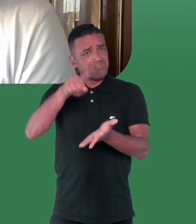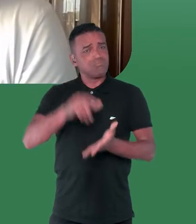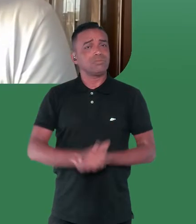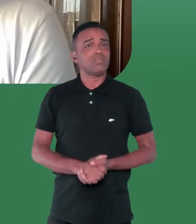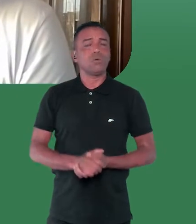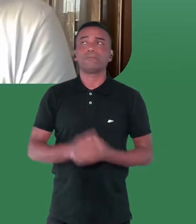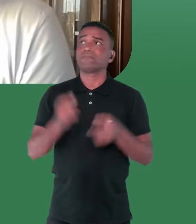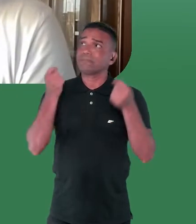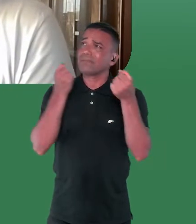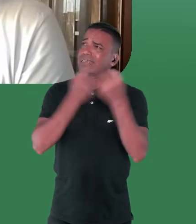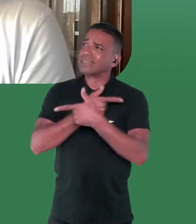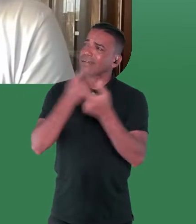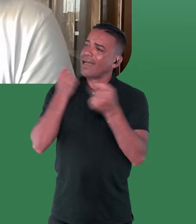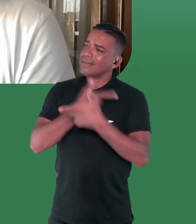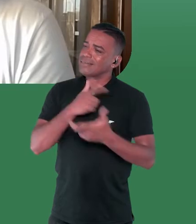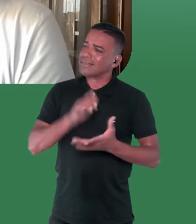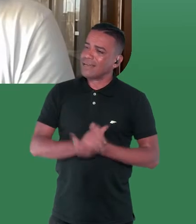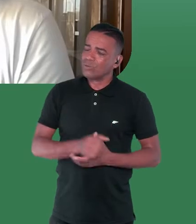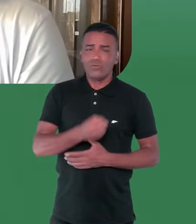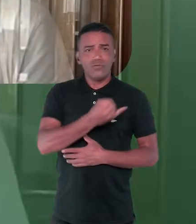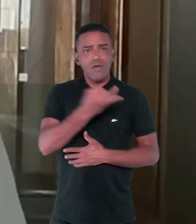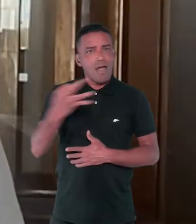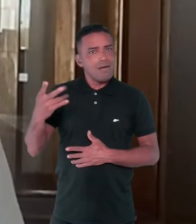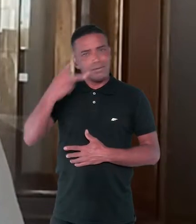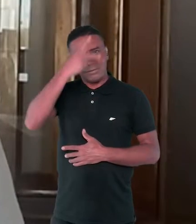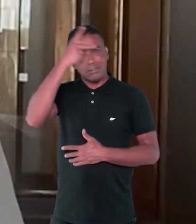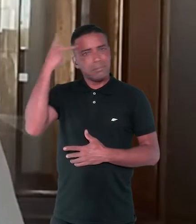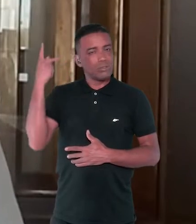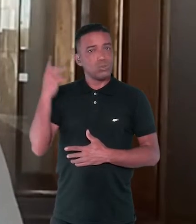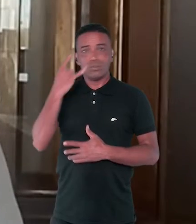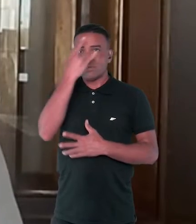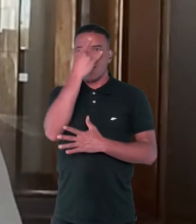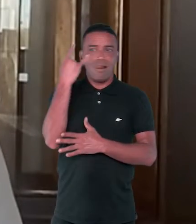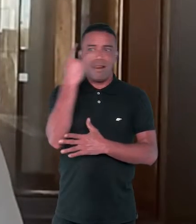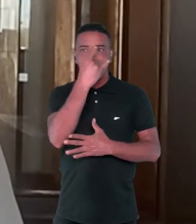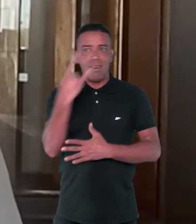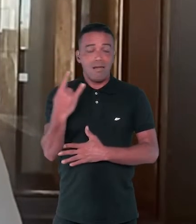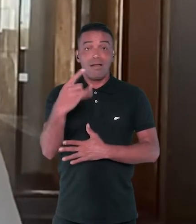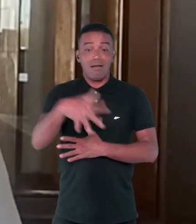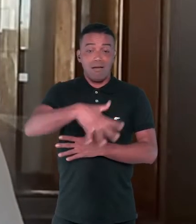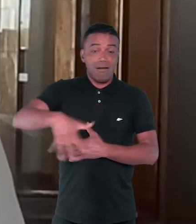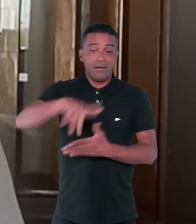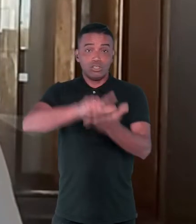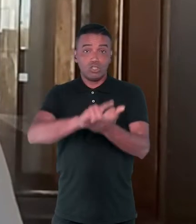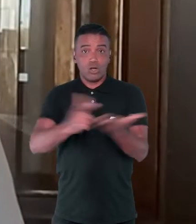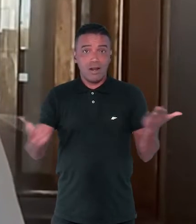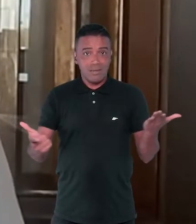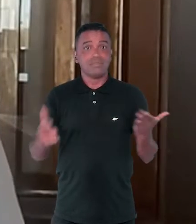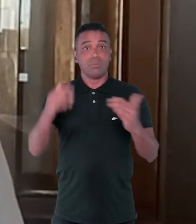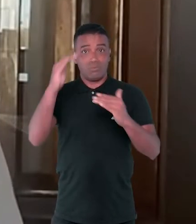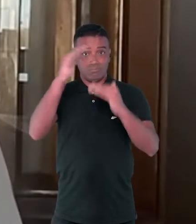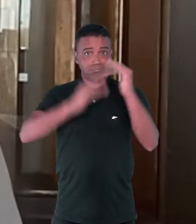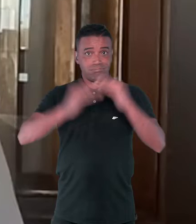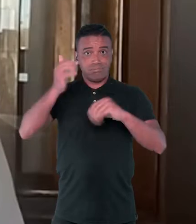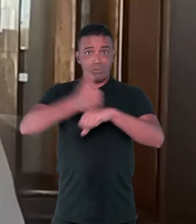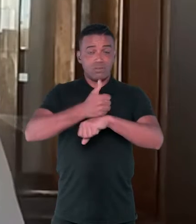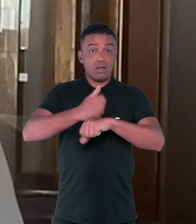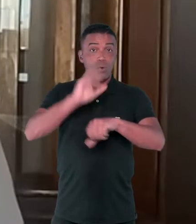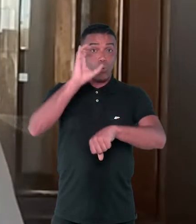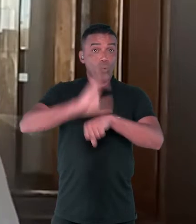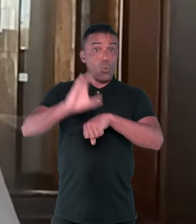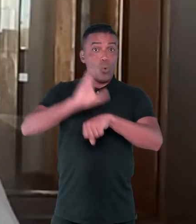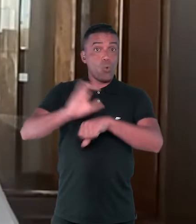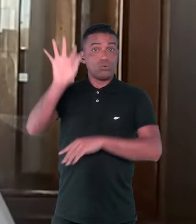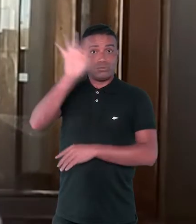É engraçado. Muita gente foi seduzida pelo jornalismo. Aí eu estou me referindo ao curso de jornalismo